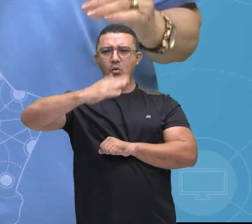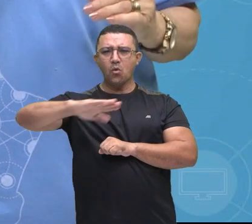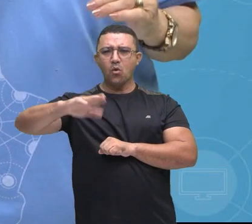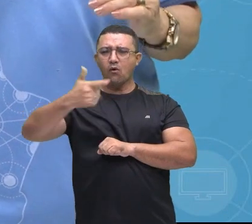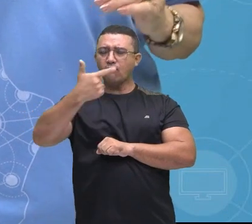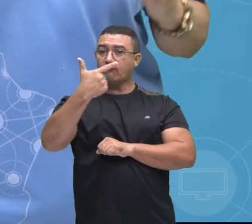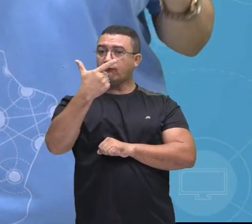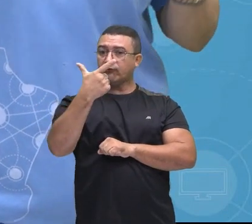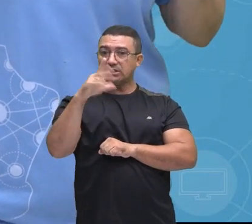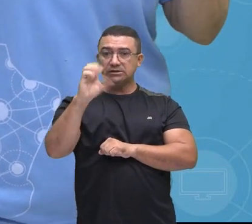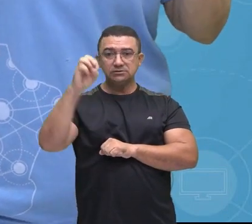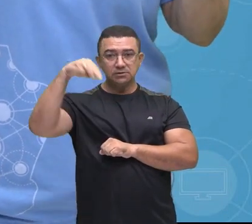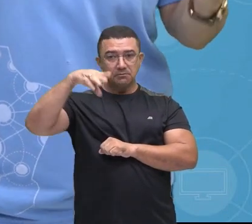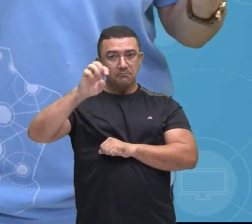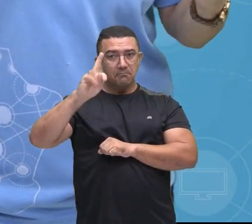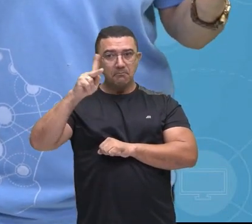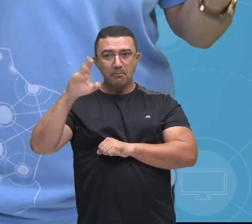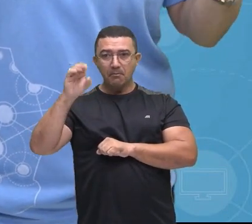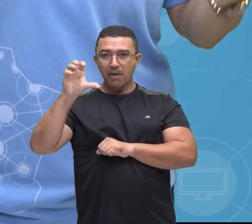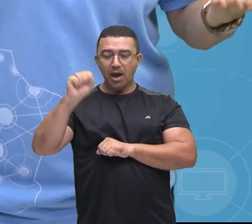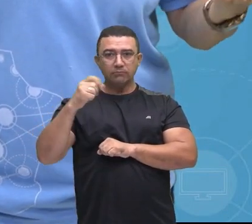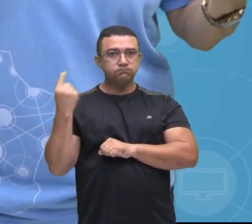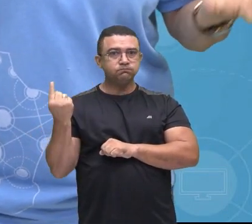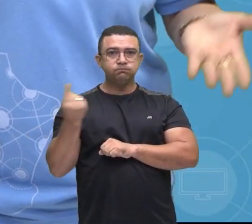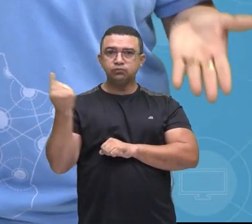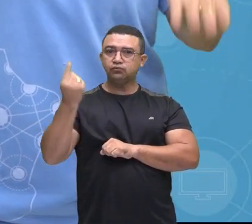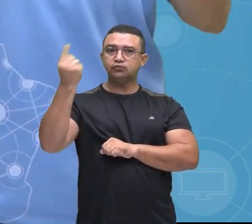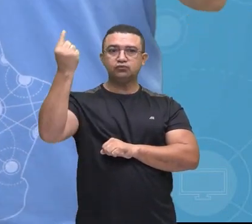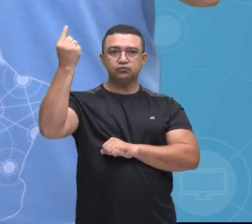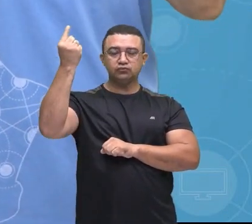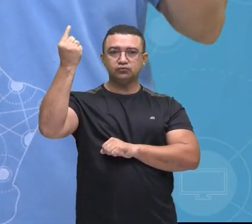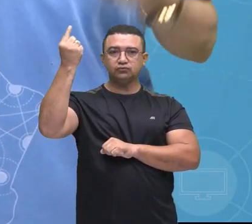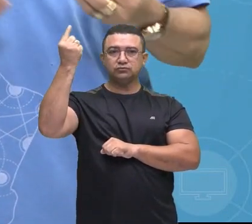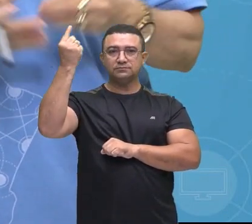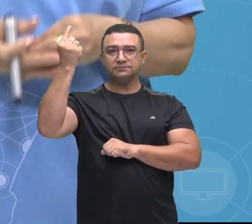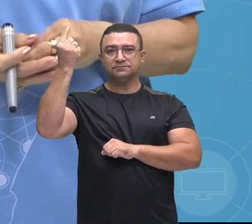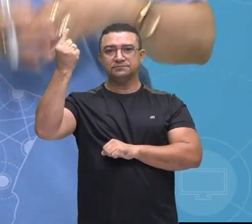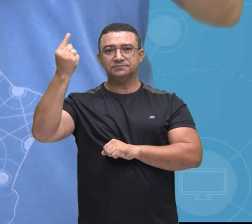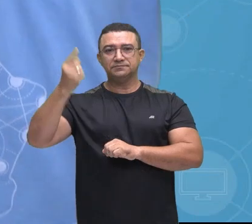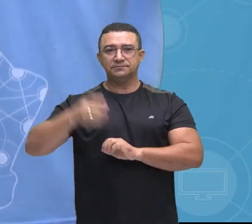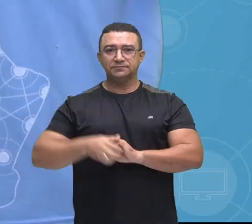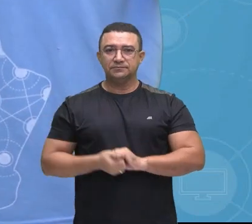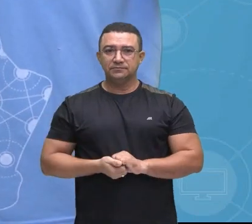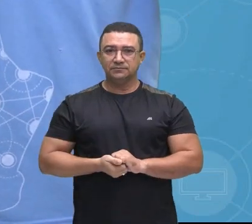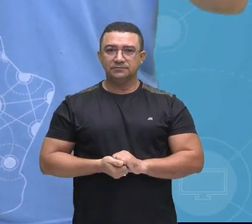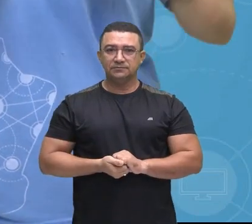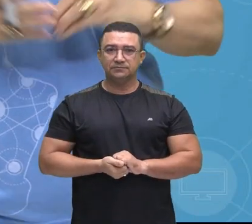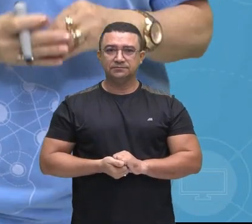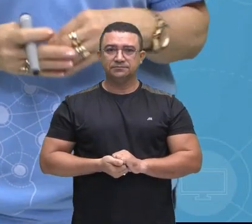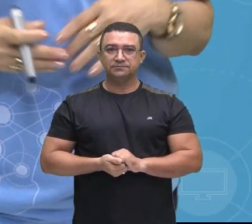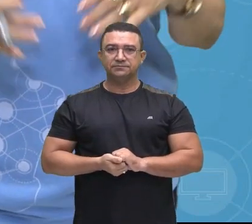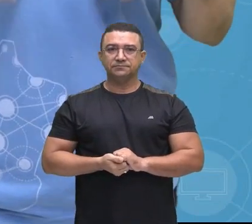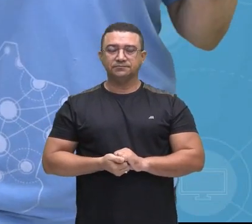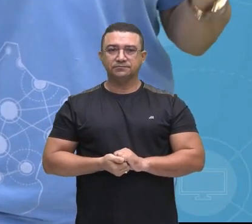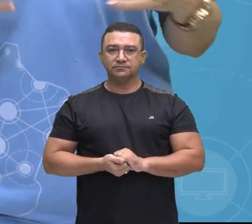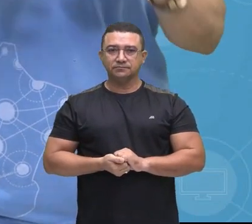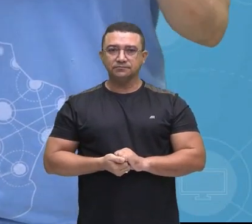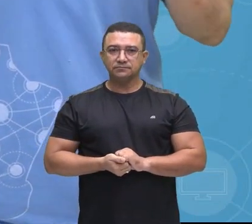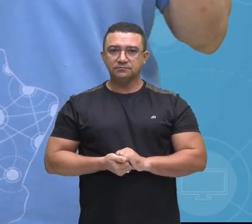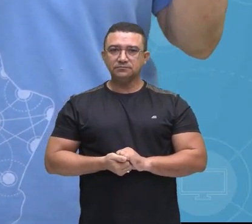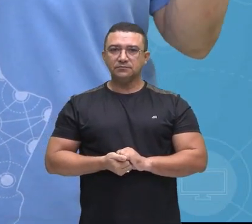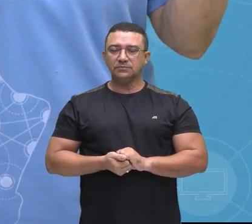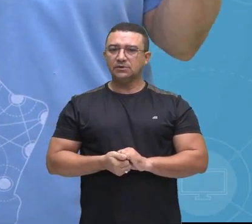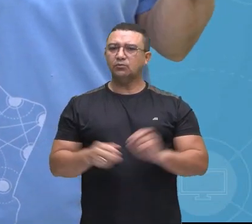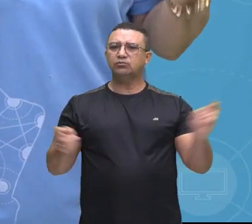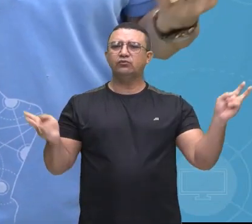20 metros, meu Deus, parecia um tsunami, né? Ondas de 20 metros de altura, né? Vinham